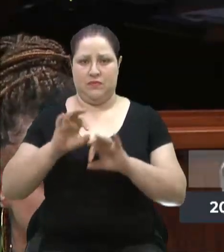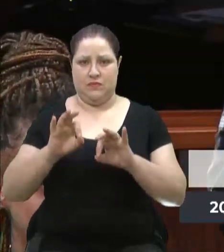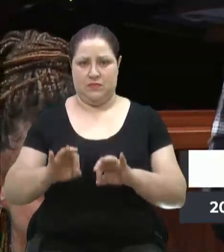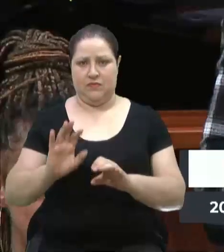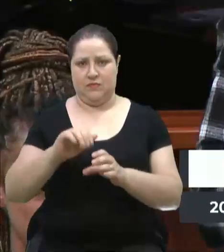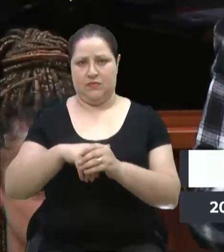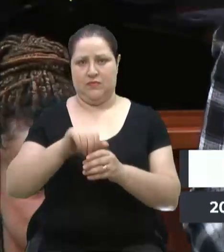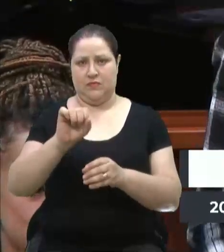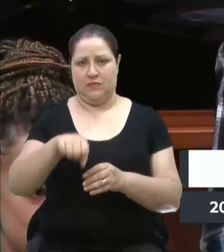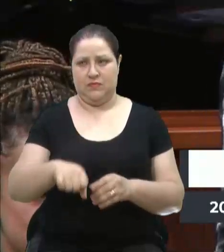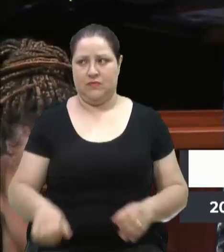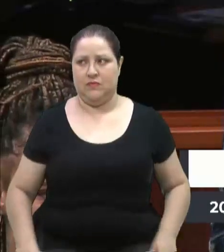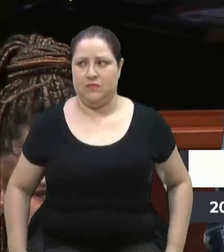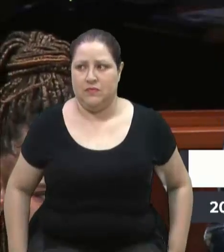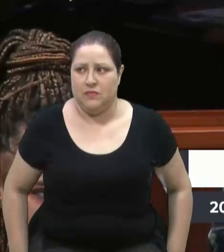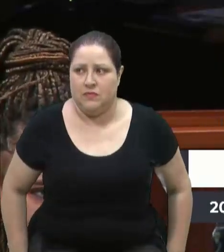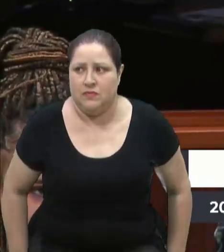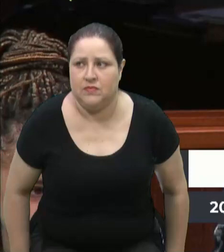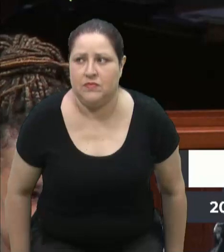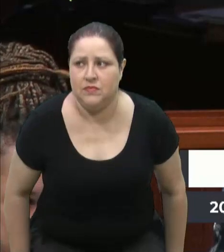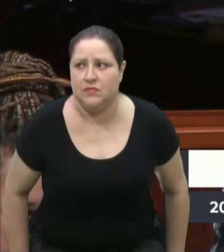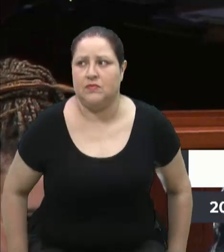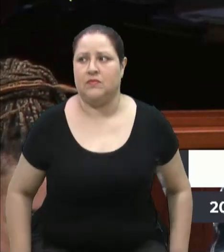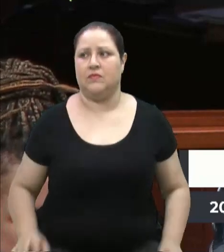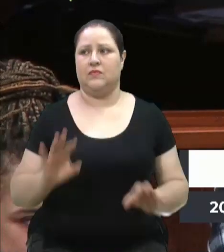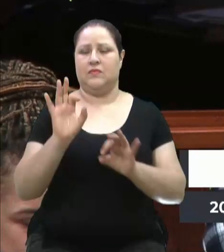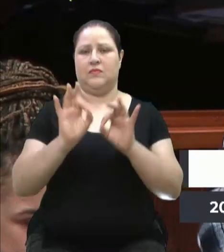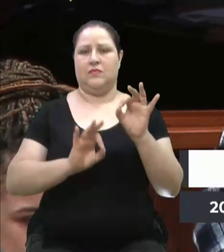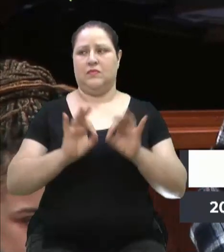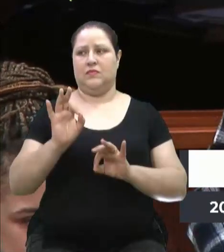né, ao projeto.